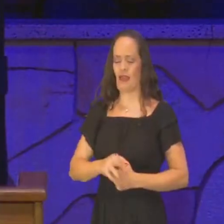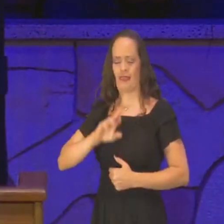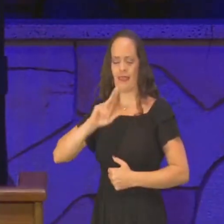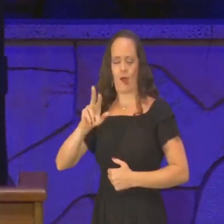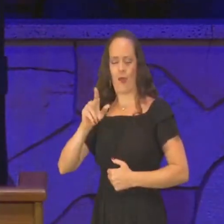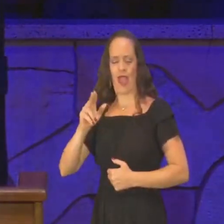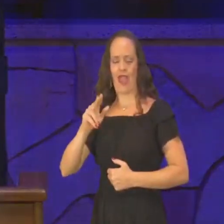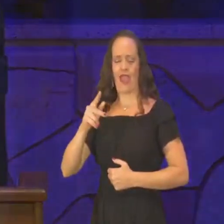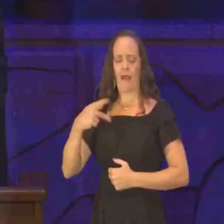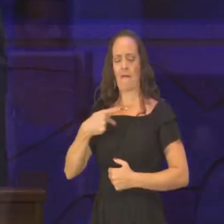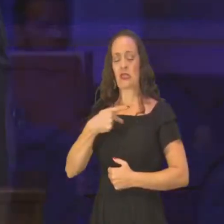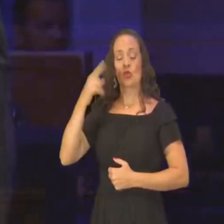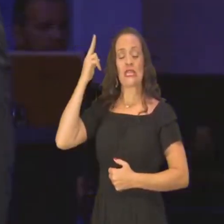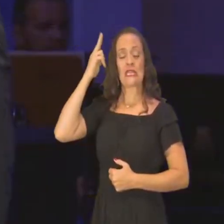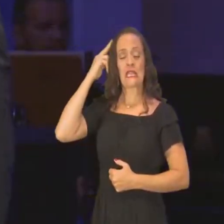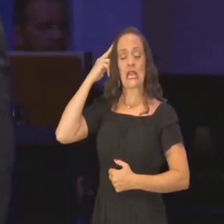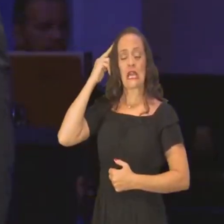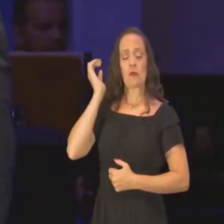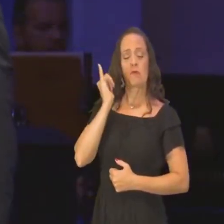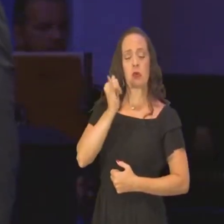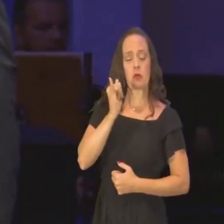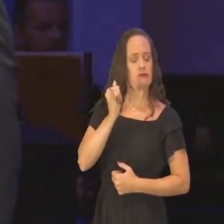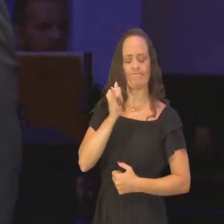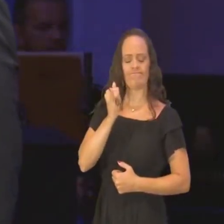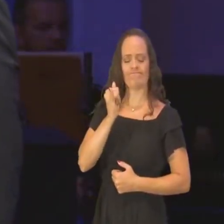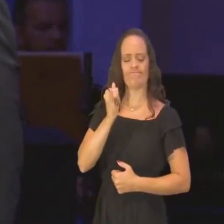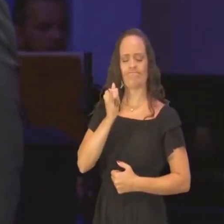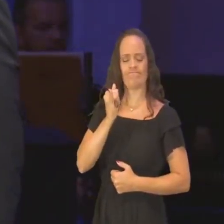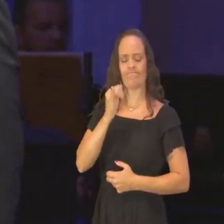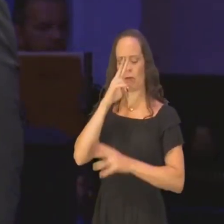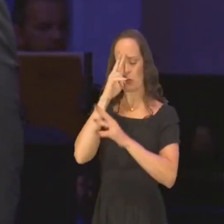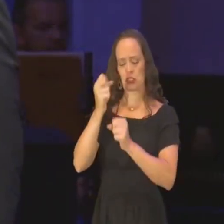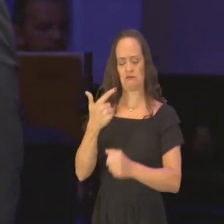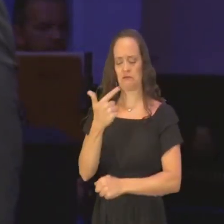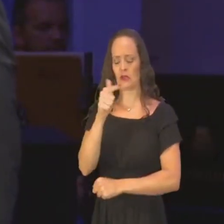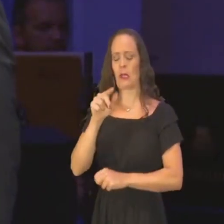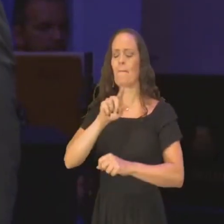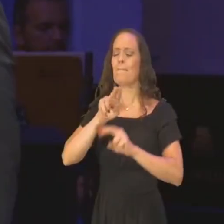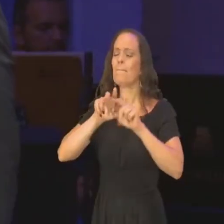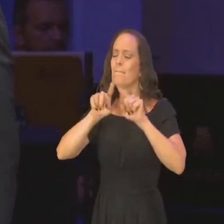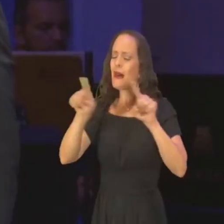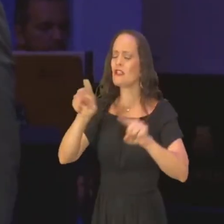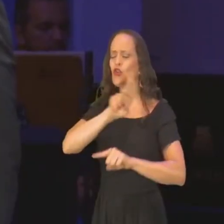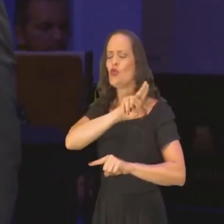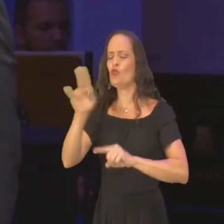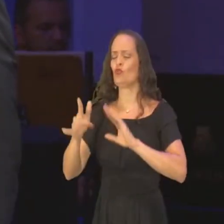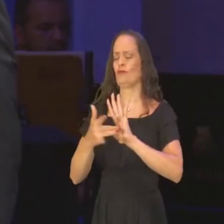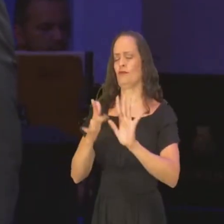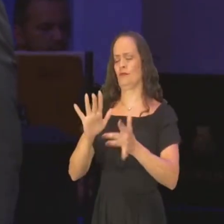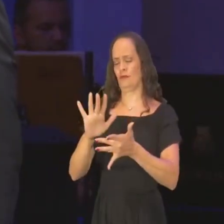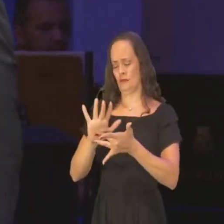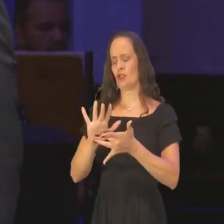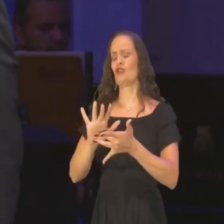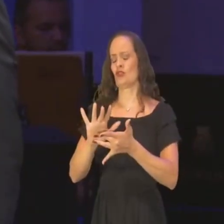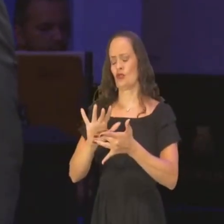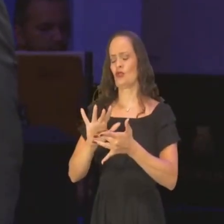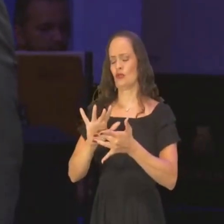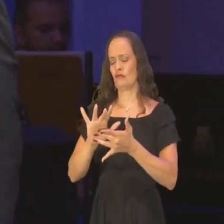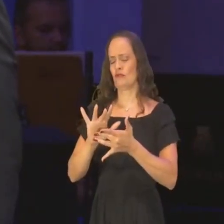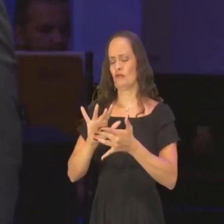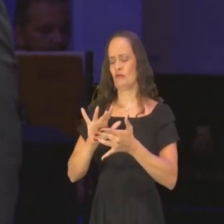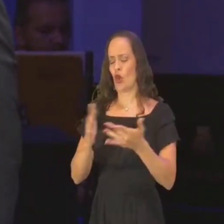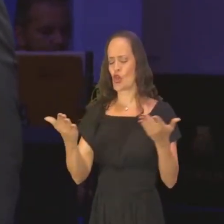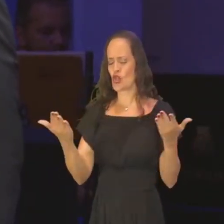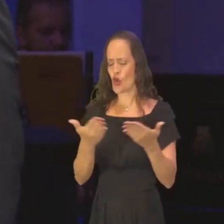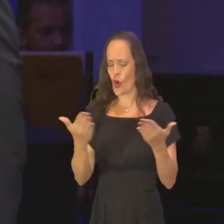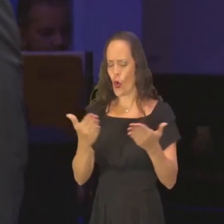palavra, porque eu não tenho poder e autoridade, mas pelo nome do Senhor. Que nessa noite caia por terra